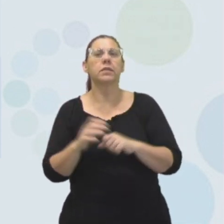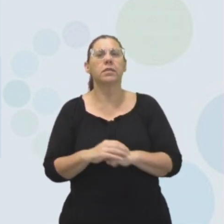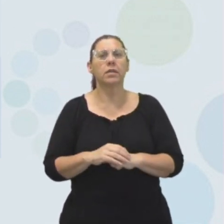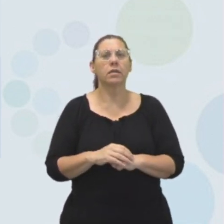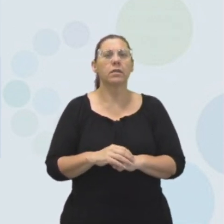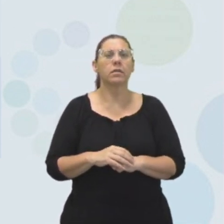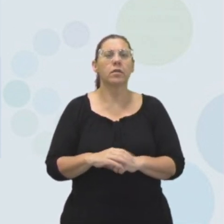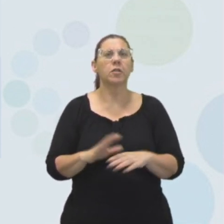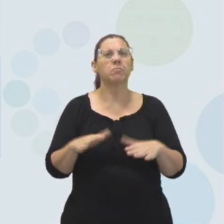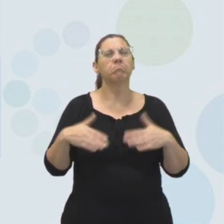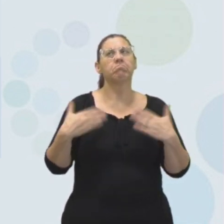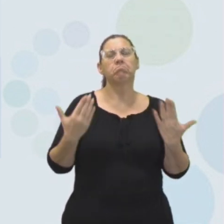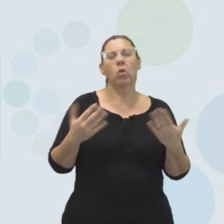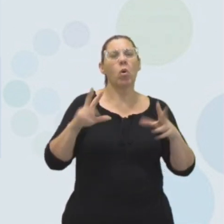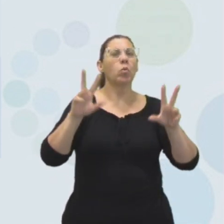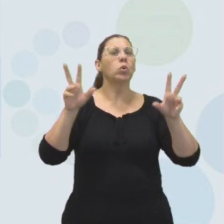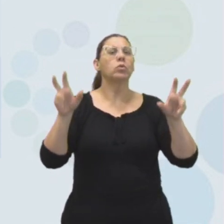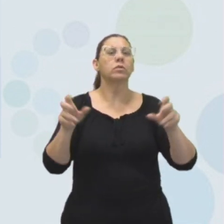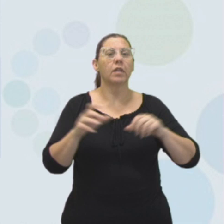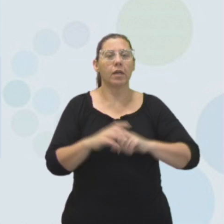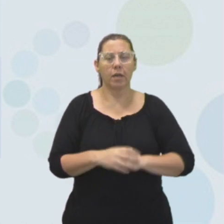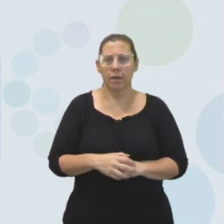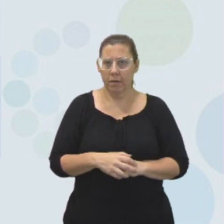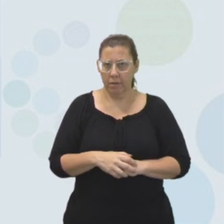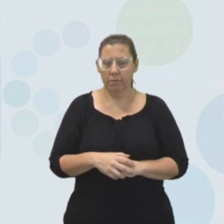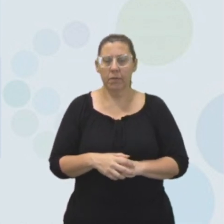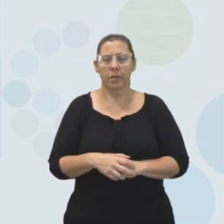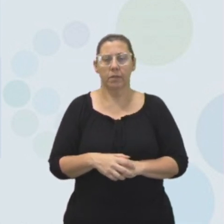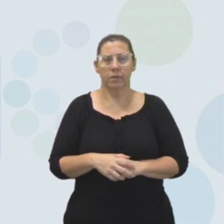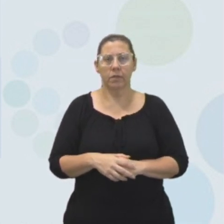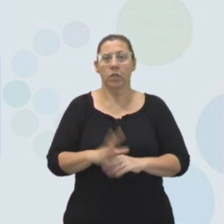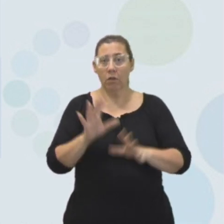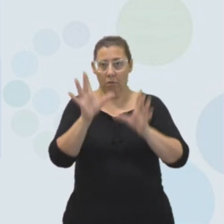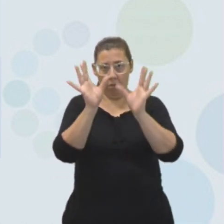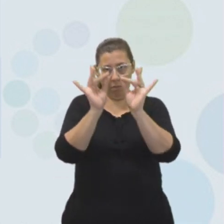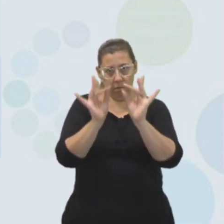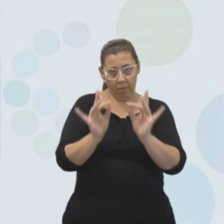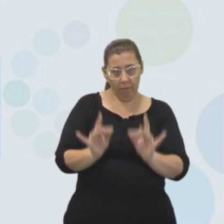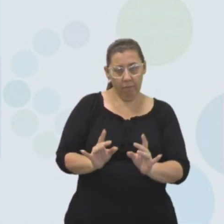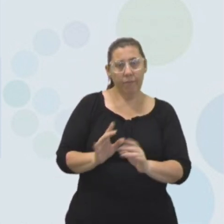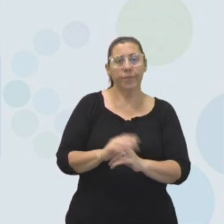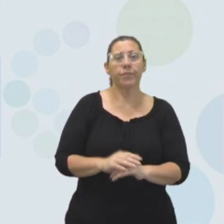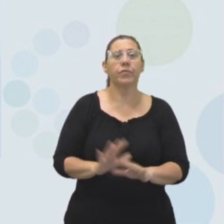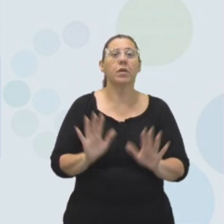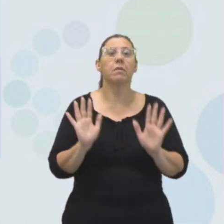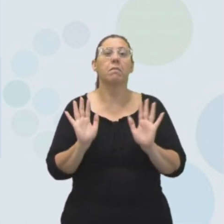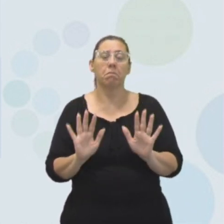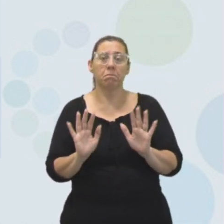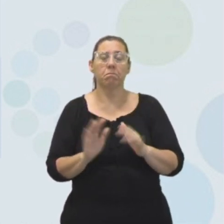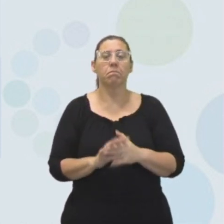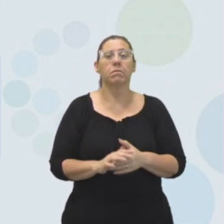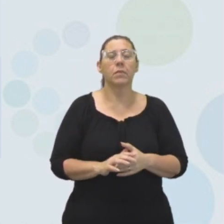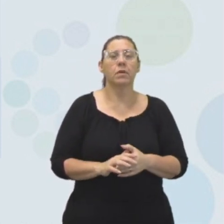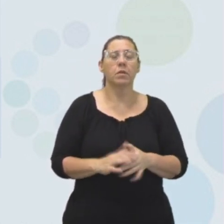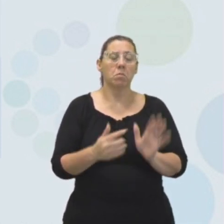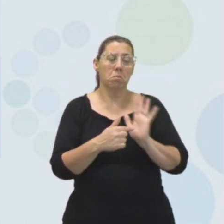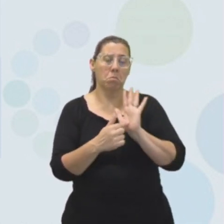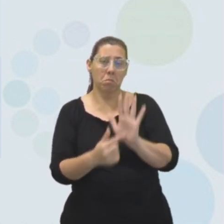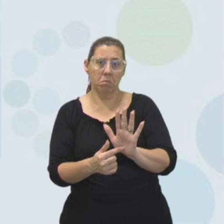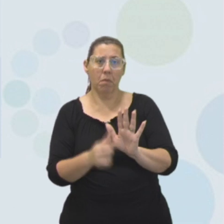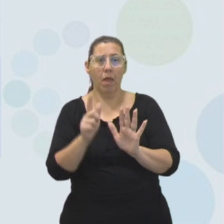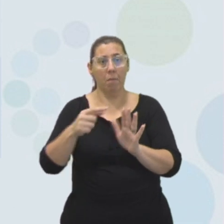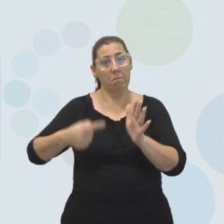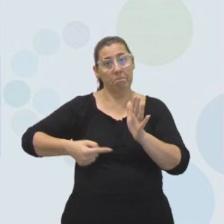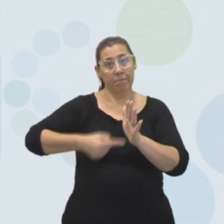temática. Já nós vamos falar mais detalhadamente desse roteiro. Mas definir a exibição é o primeiro